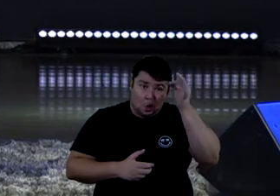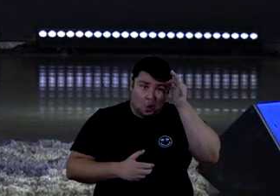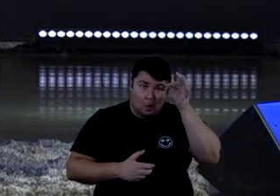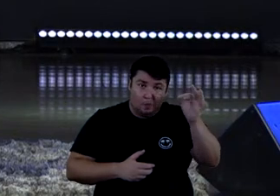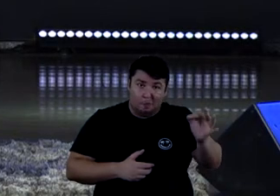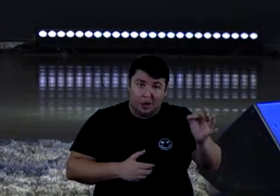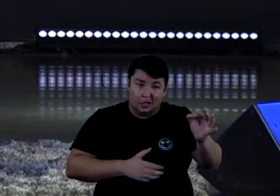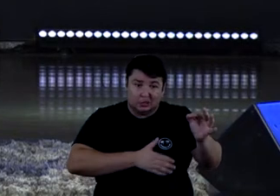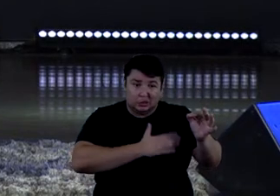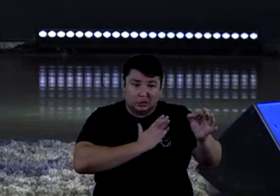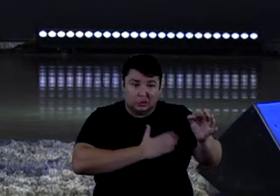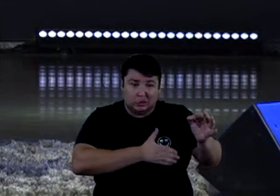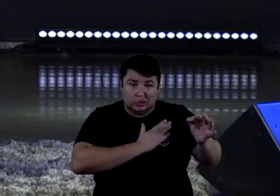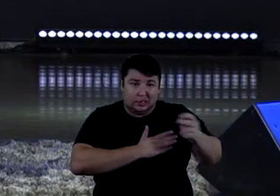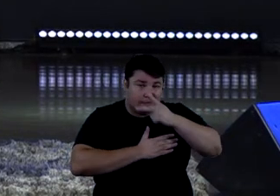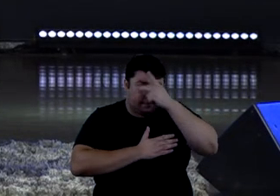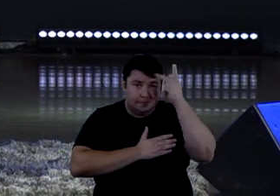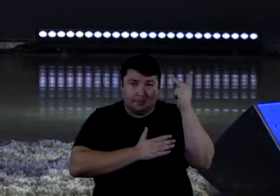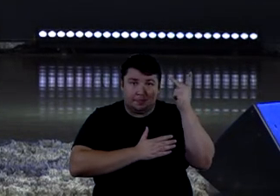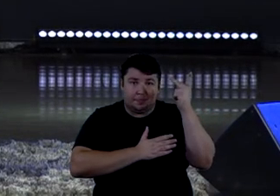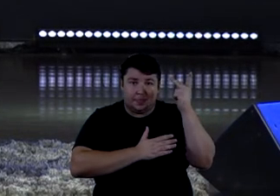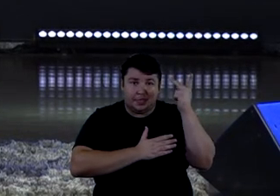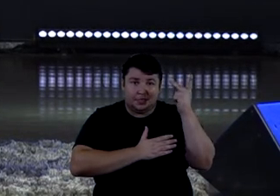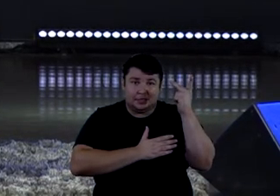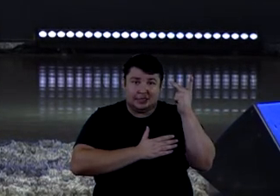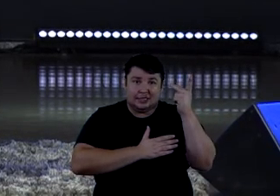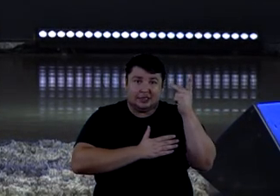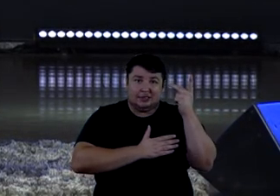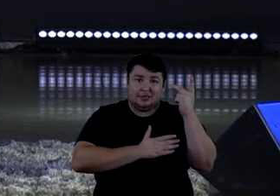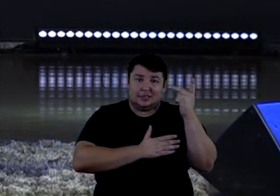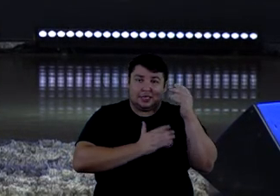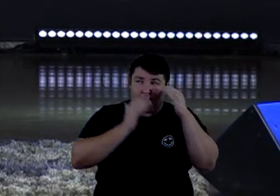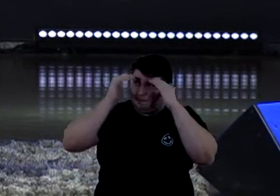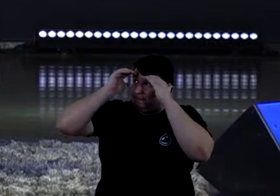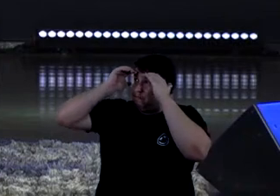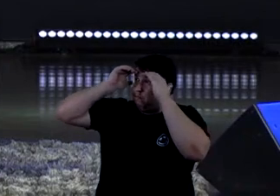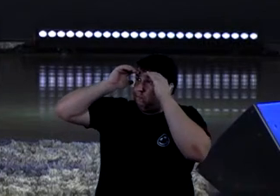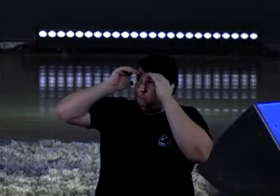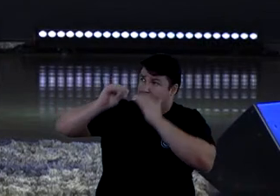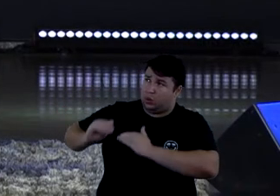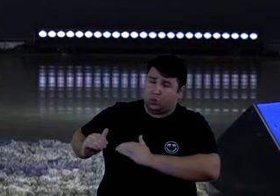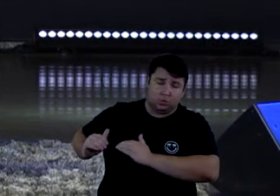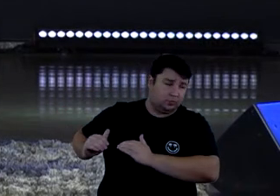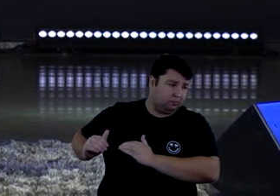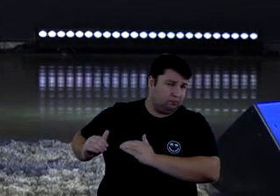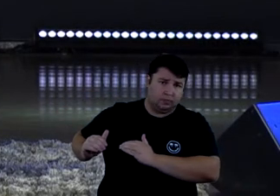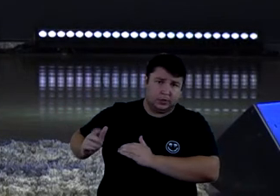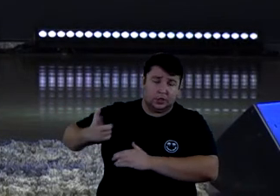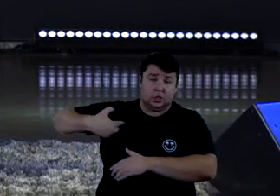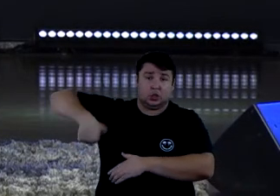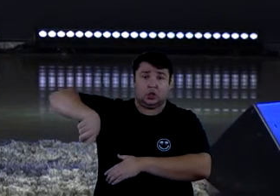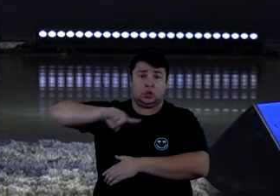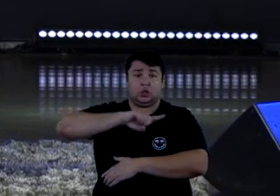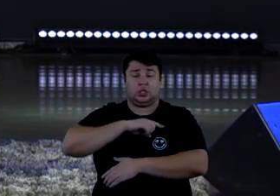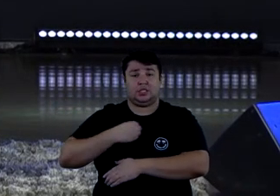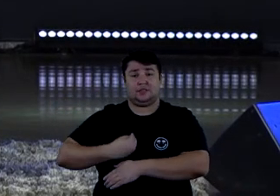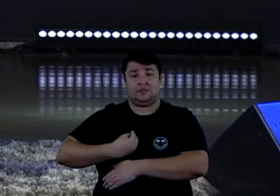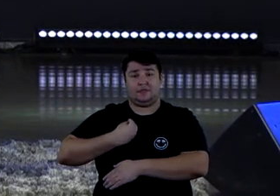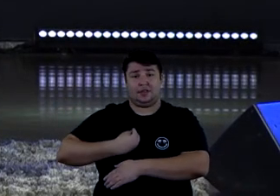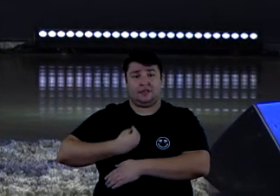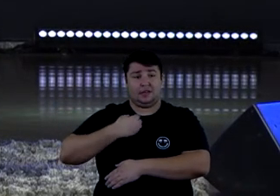opera no coração dos que se recusam a obedecer. Todos nós vivíamos desse